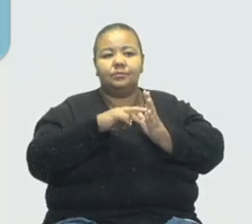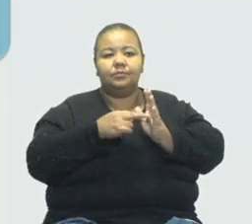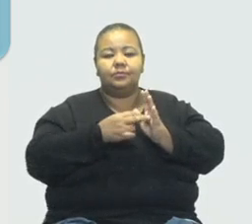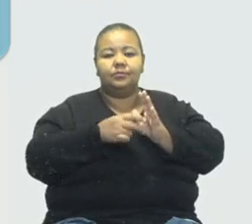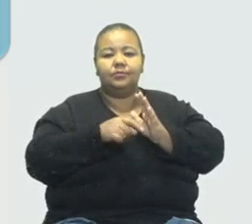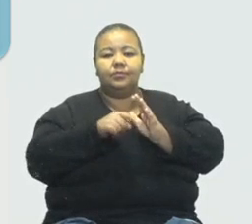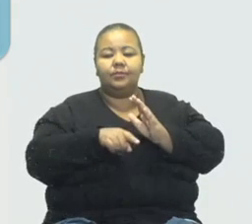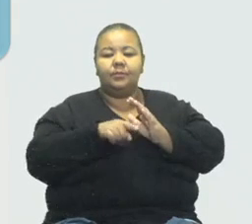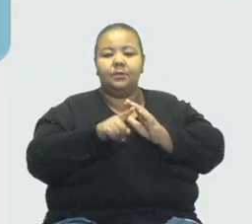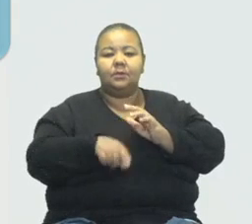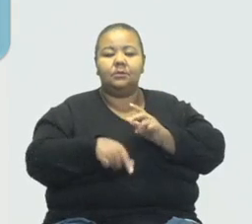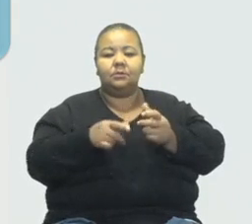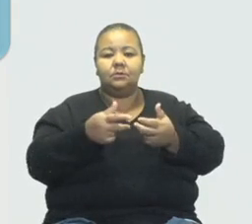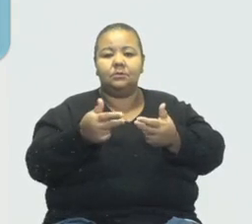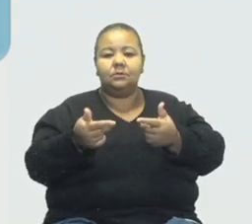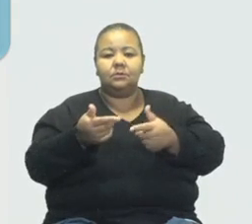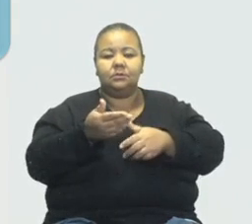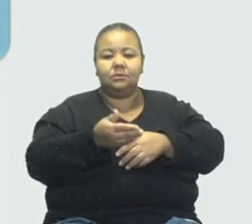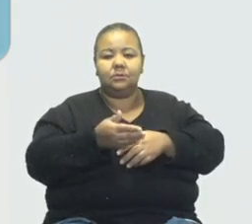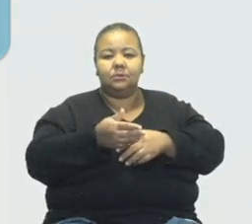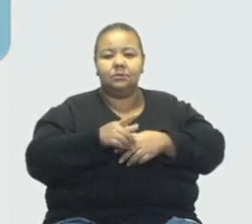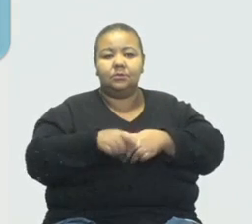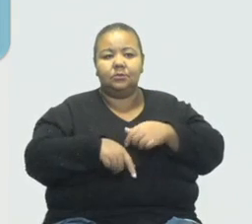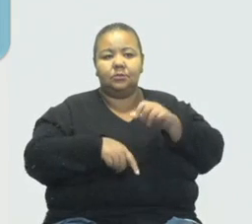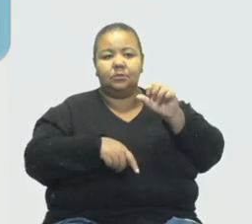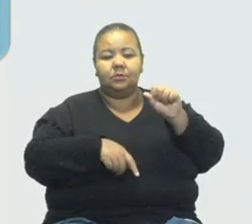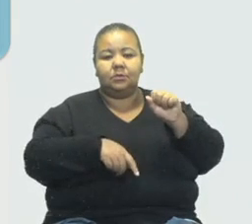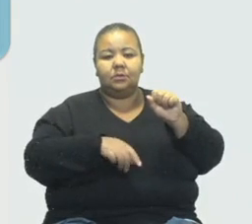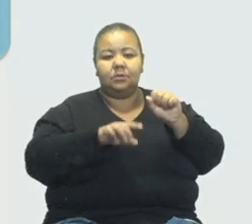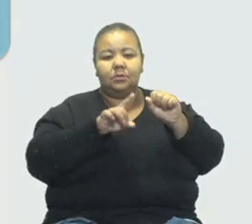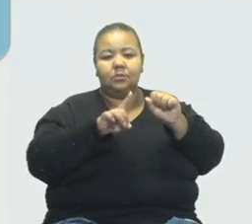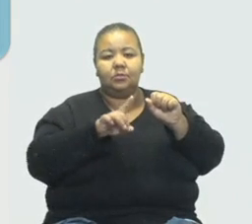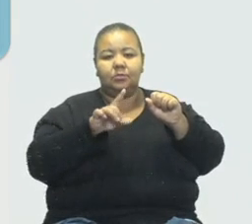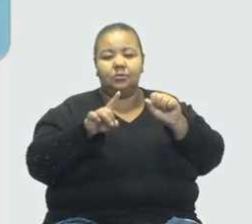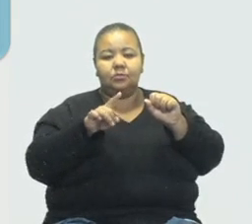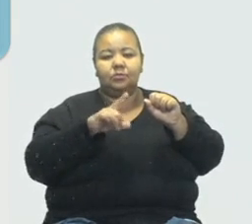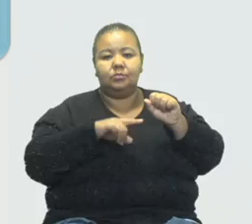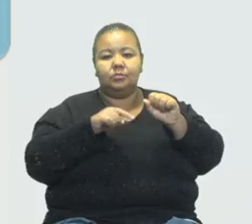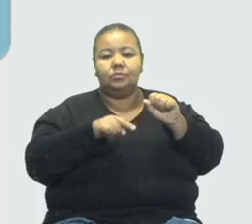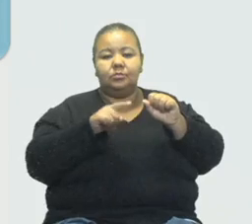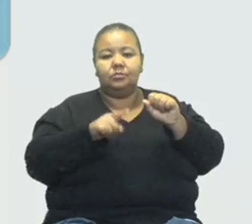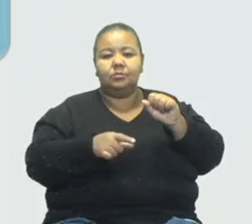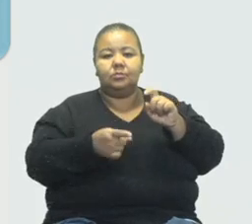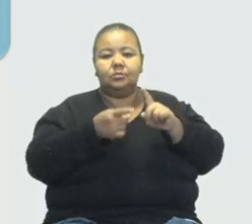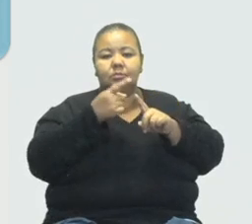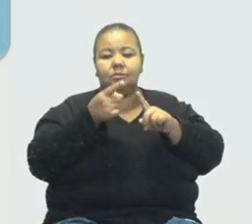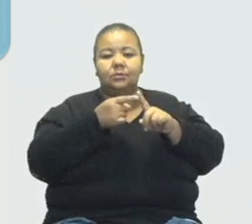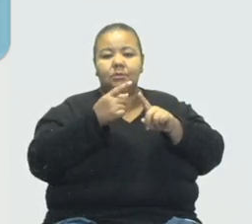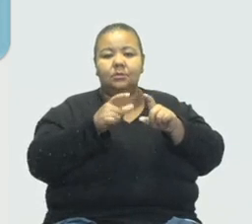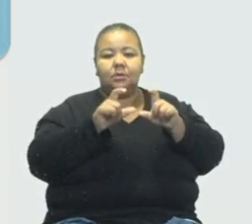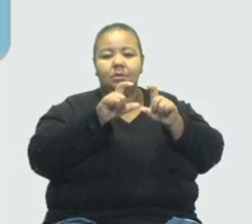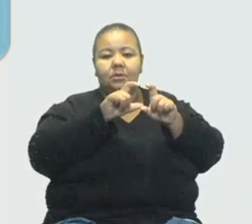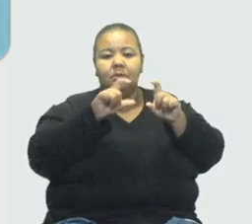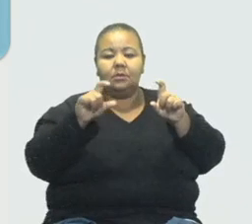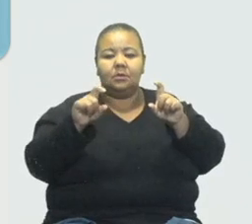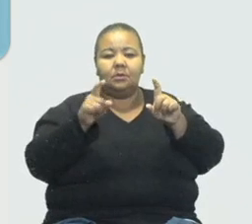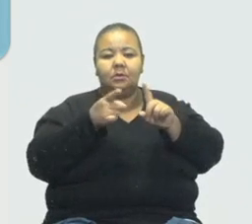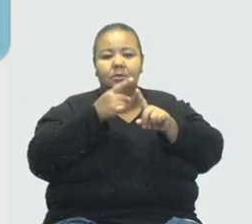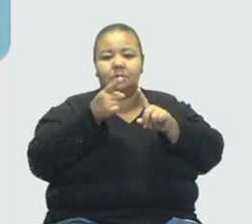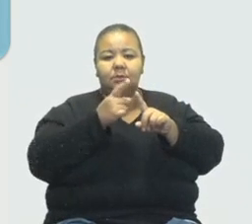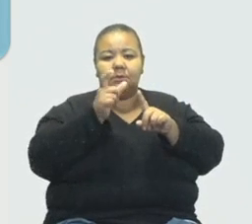dizer que este elemento, A1, ocupa a primeira linha e a